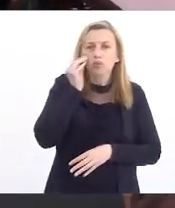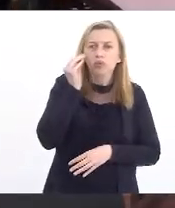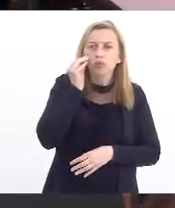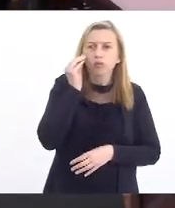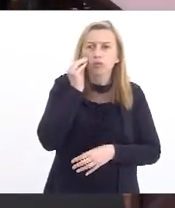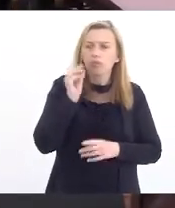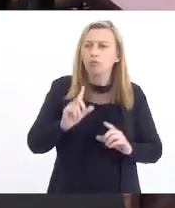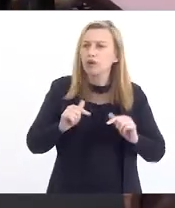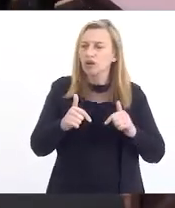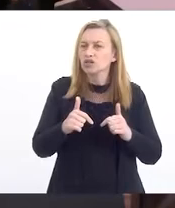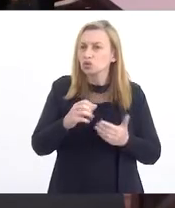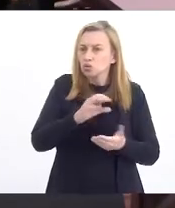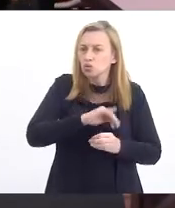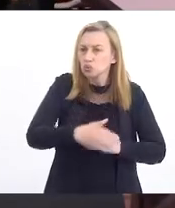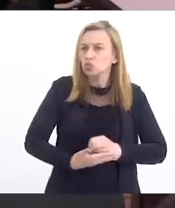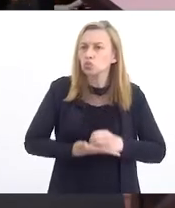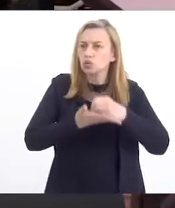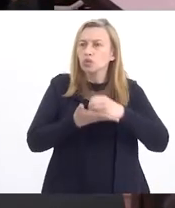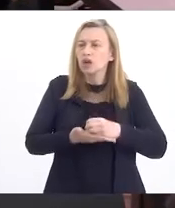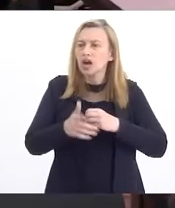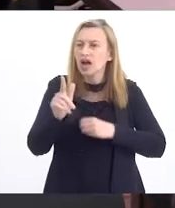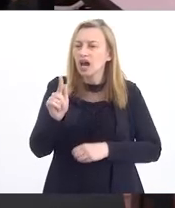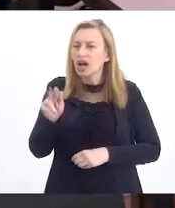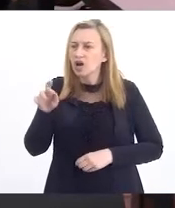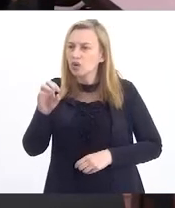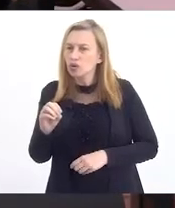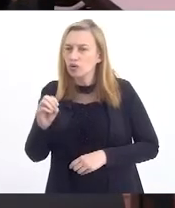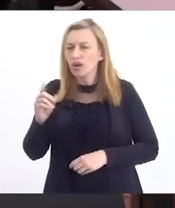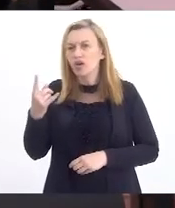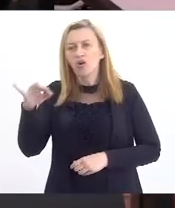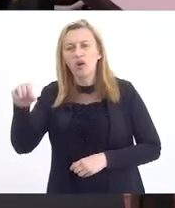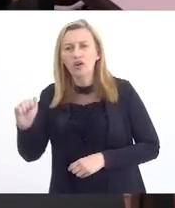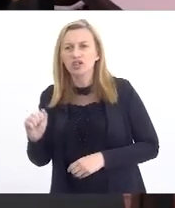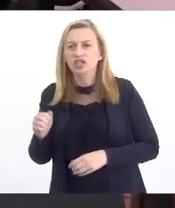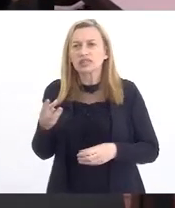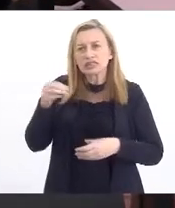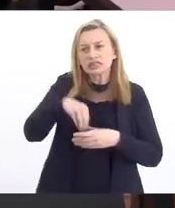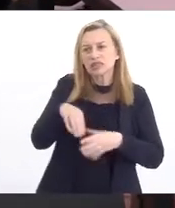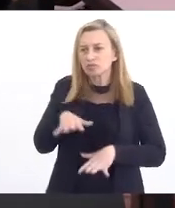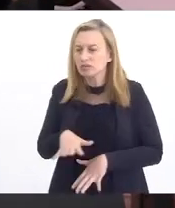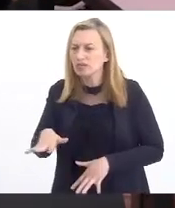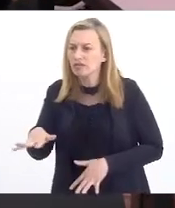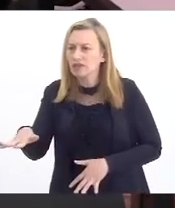ações sustentáveis e agroecológicas, né, dentro da comunidade.